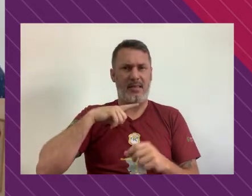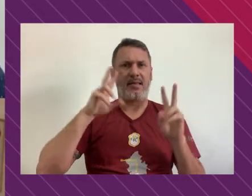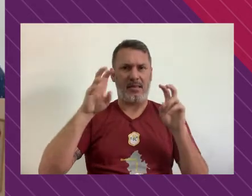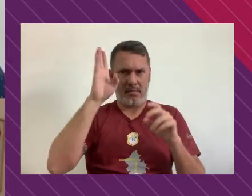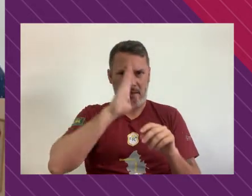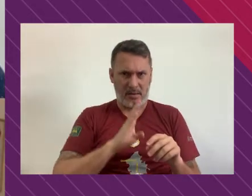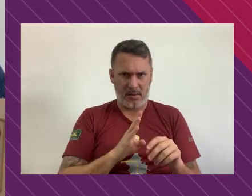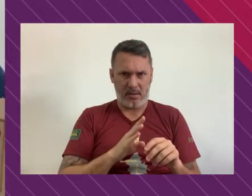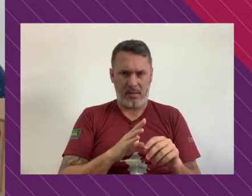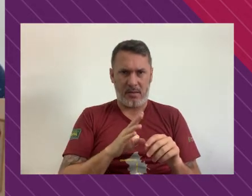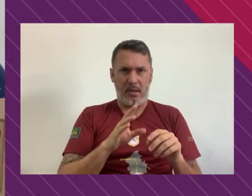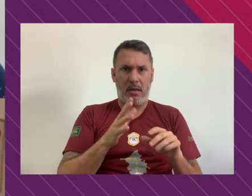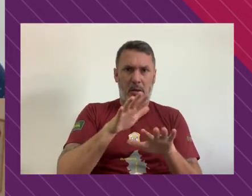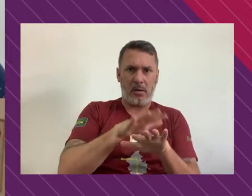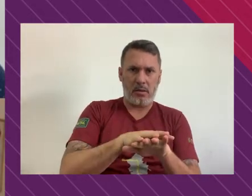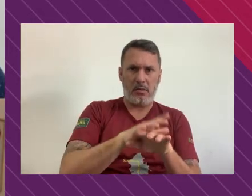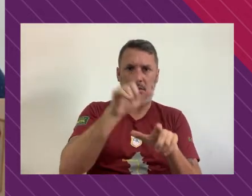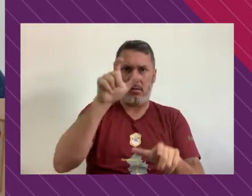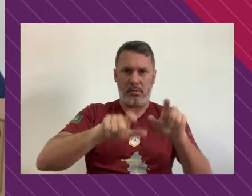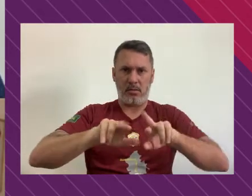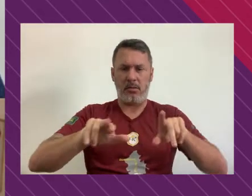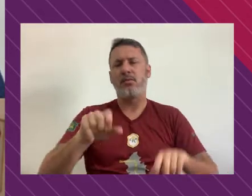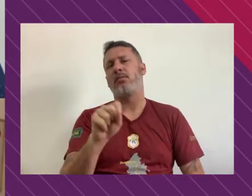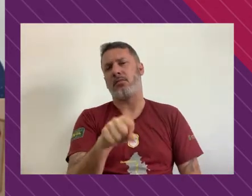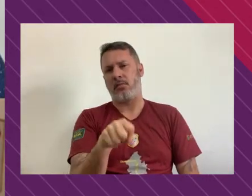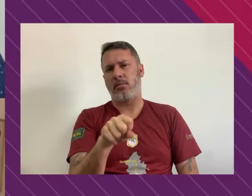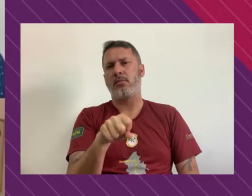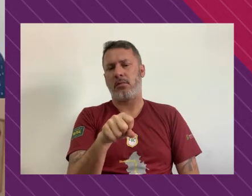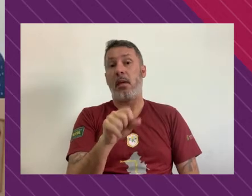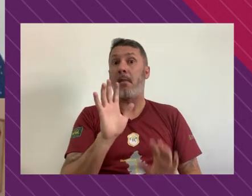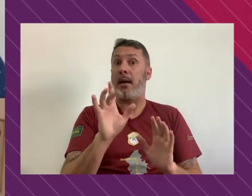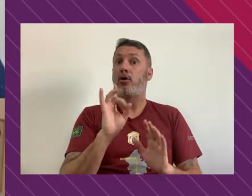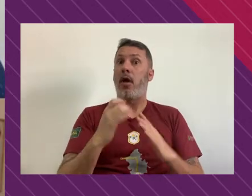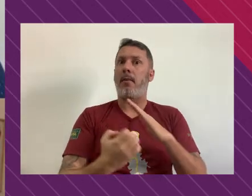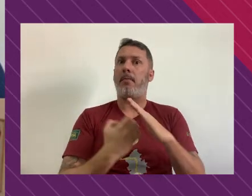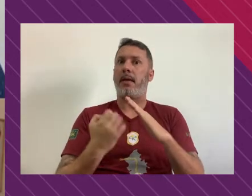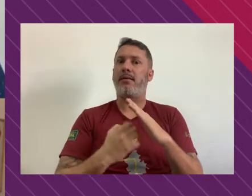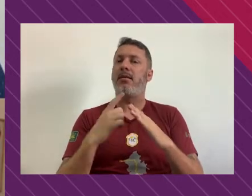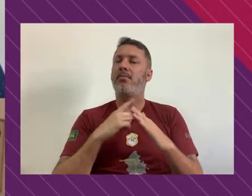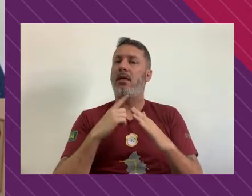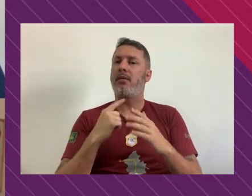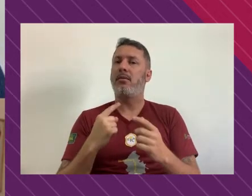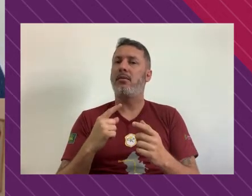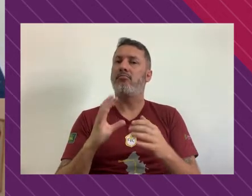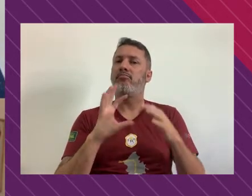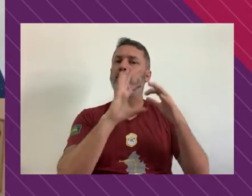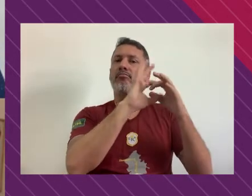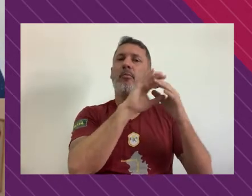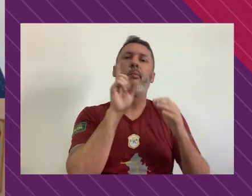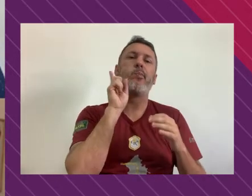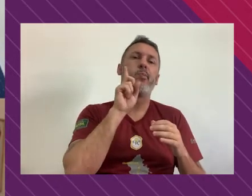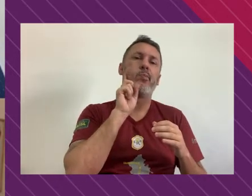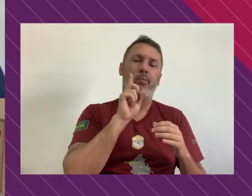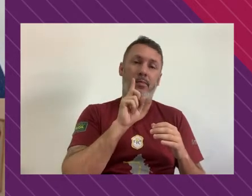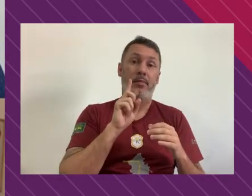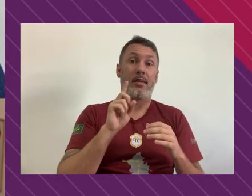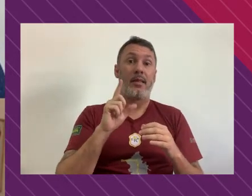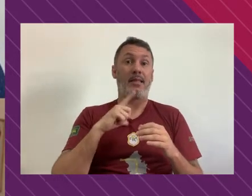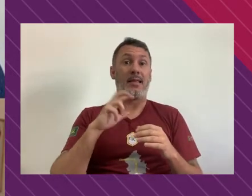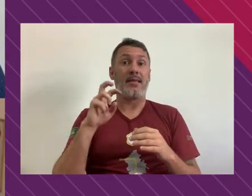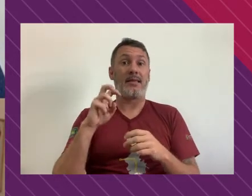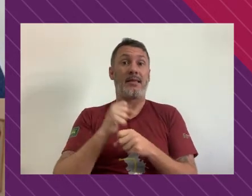empresa multinacional de origem norte-americana. O que a gente passou a ver nos últimos 5 anos